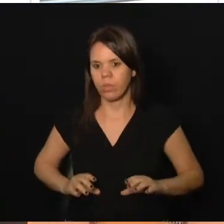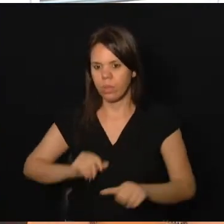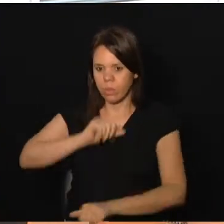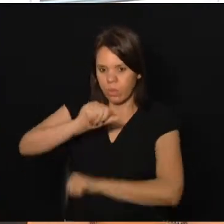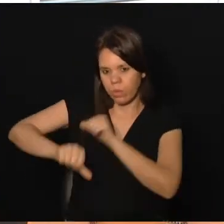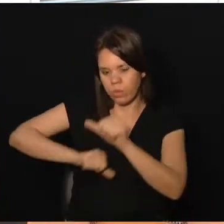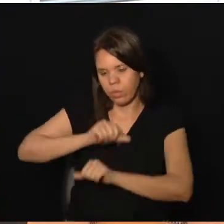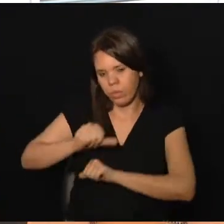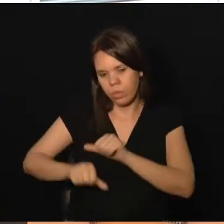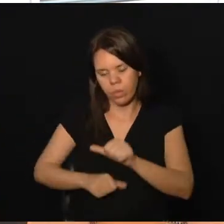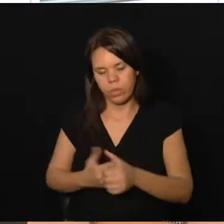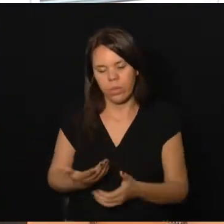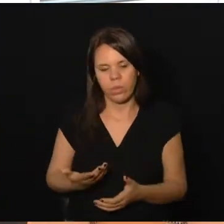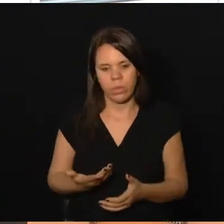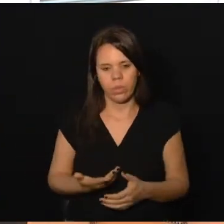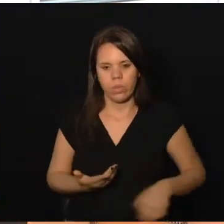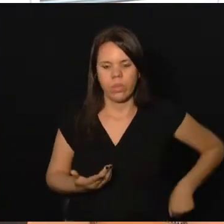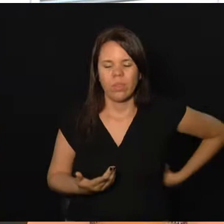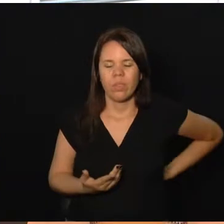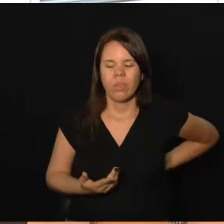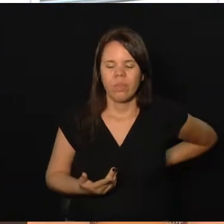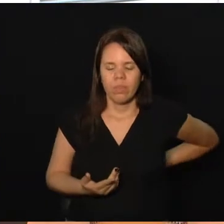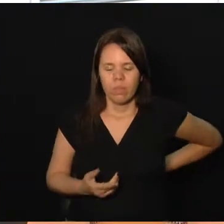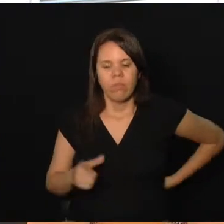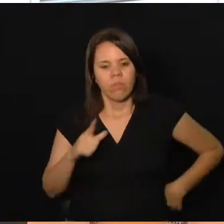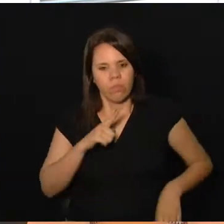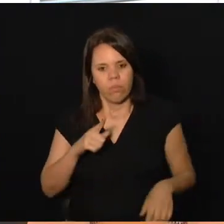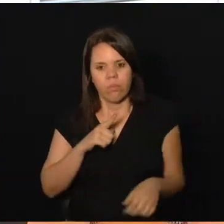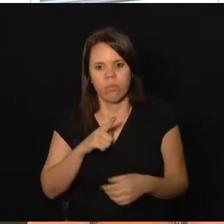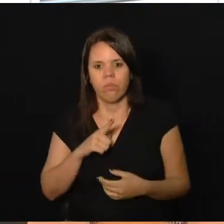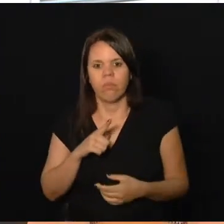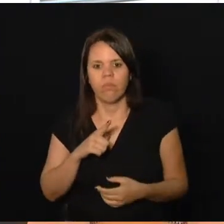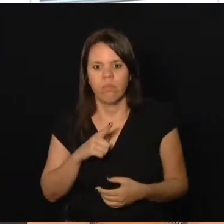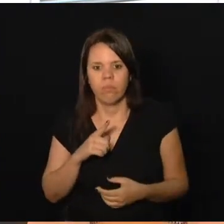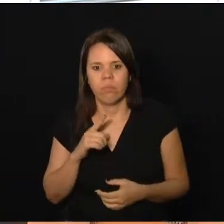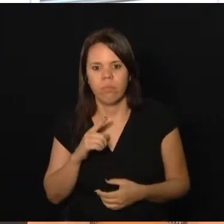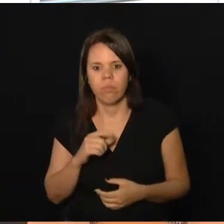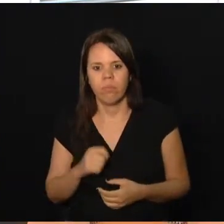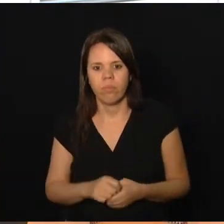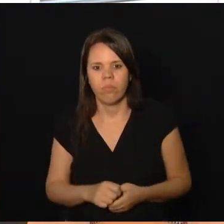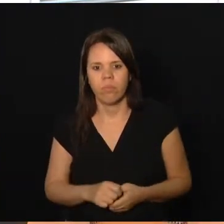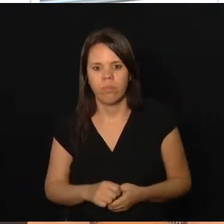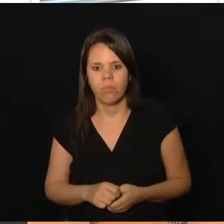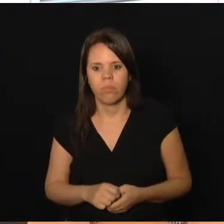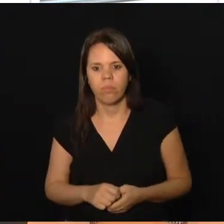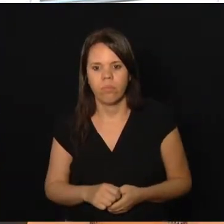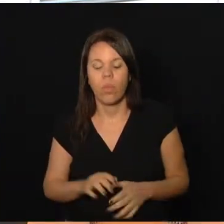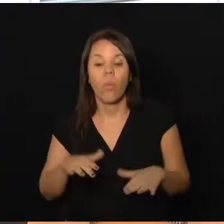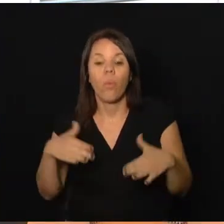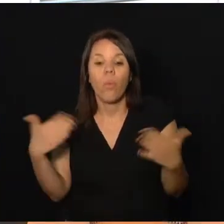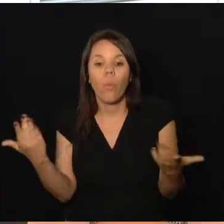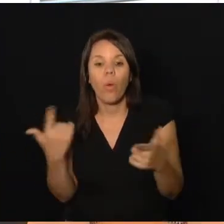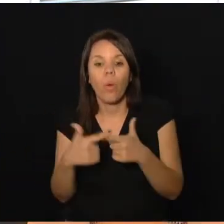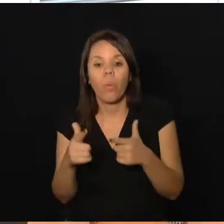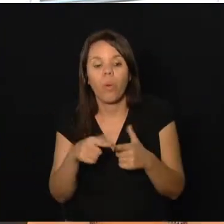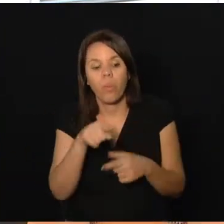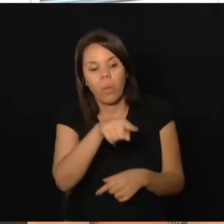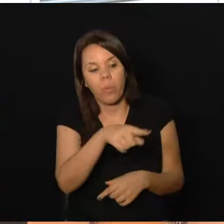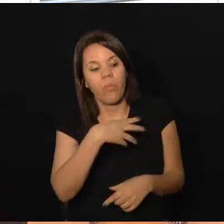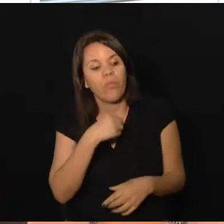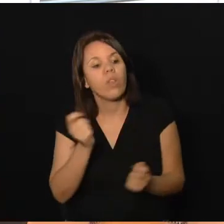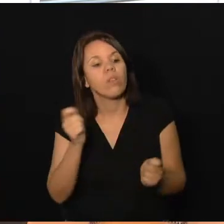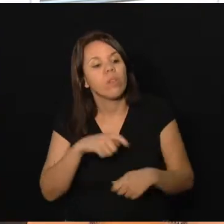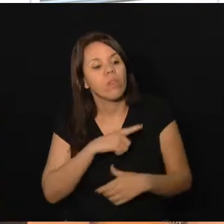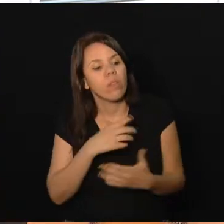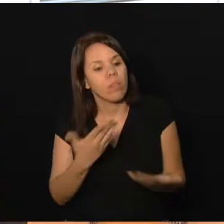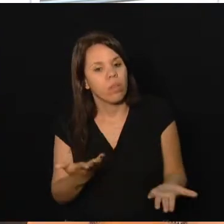alteração toda, né? Então, vem... E também existe também a questão que tipo de problema esse filho pode ter?